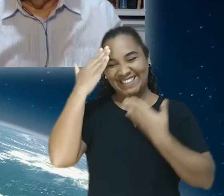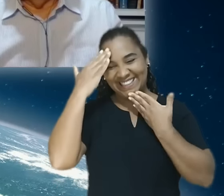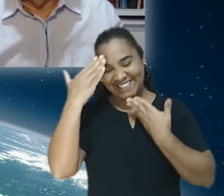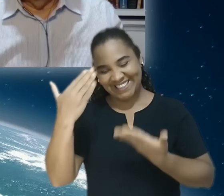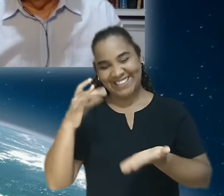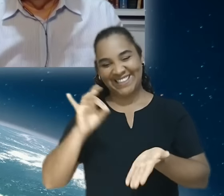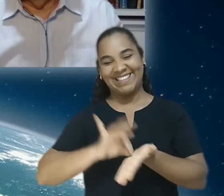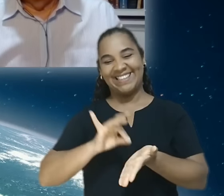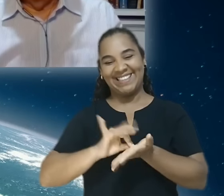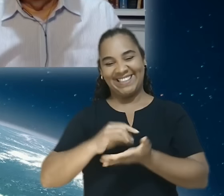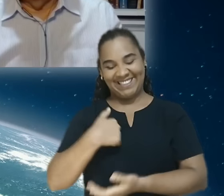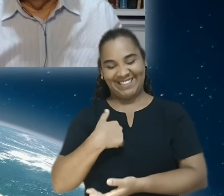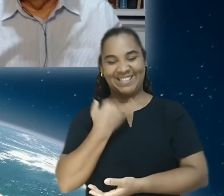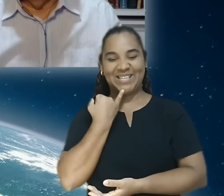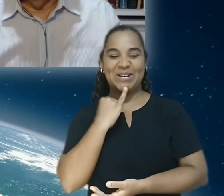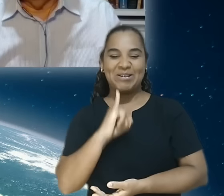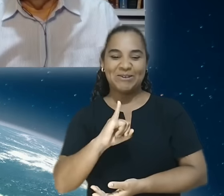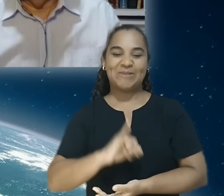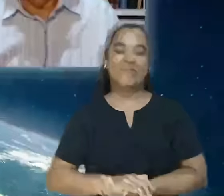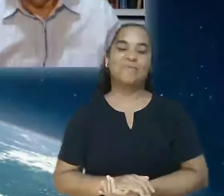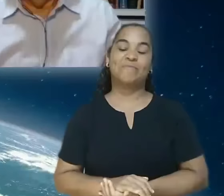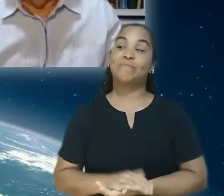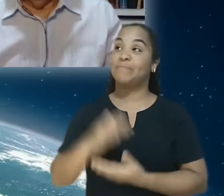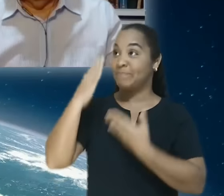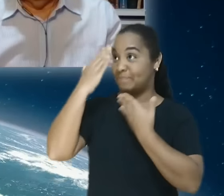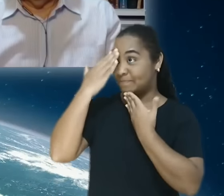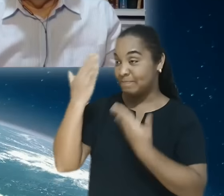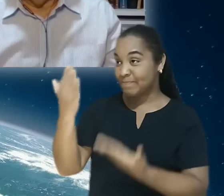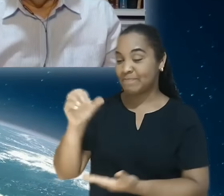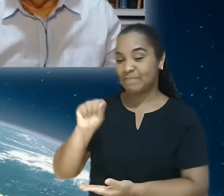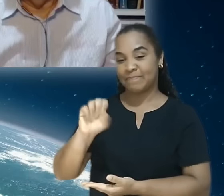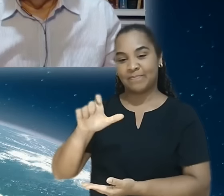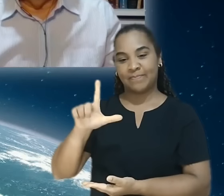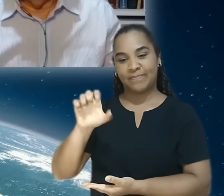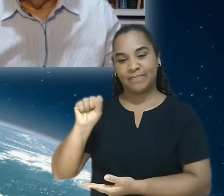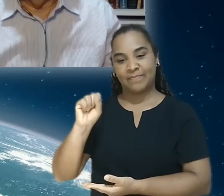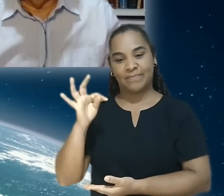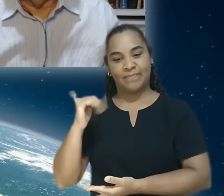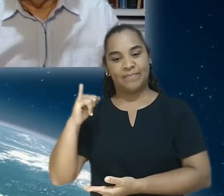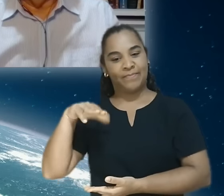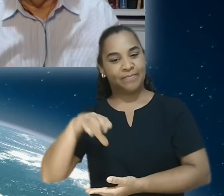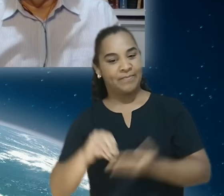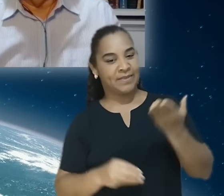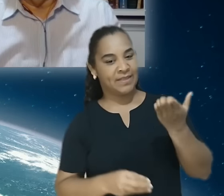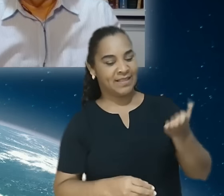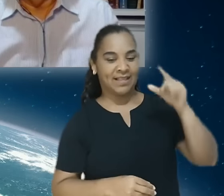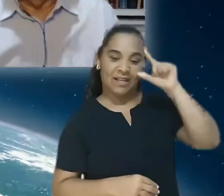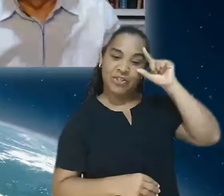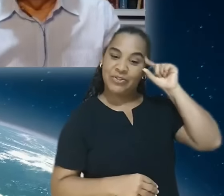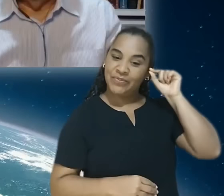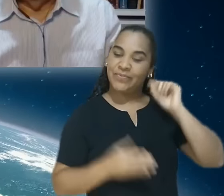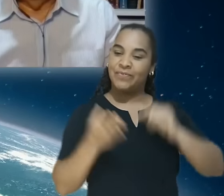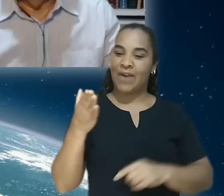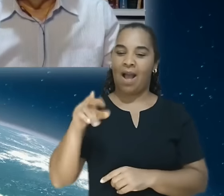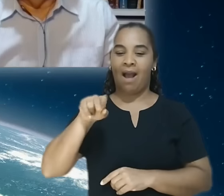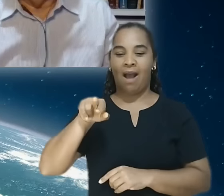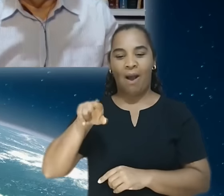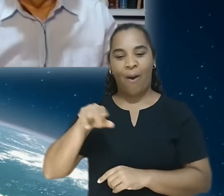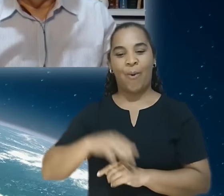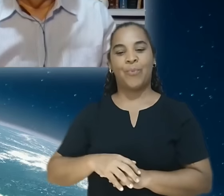Viu Ao Celestino Ao Divaldo A professora Solange Ao Sérgio